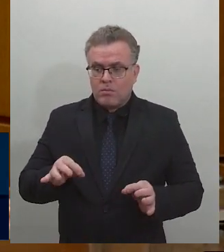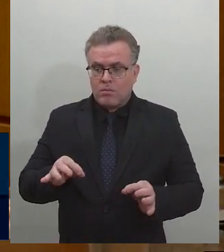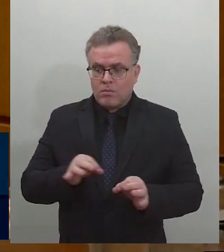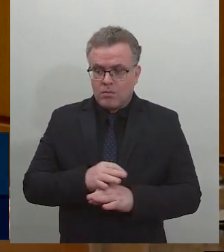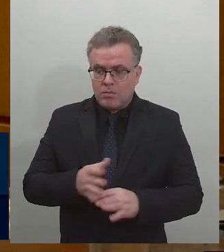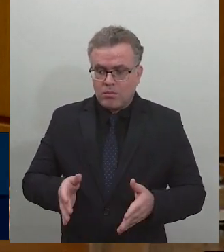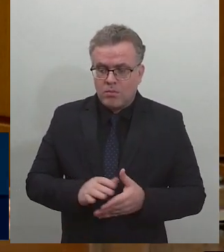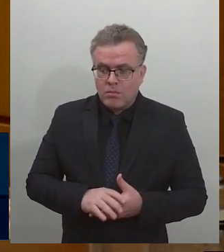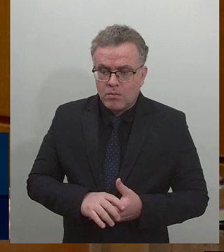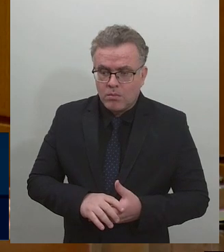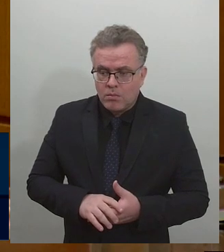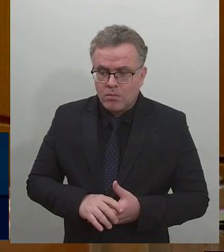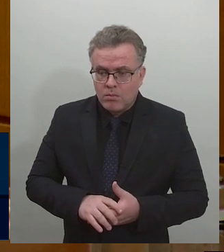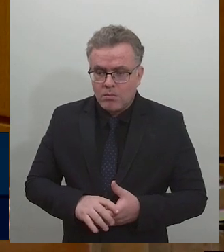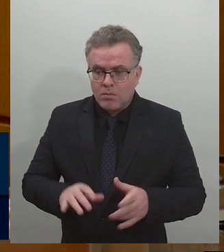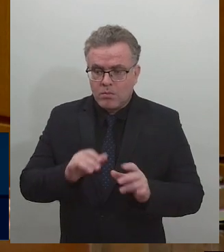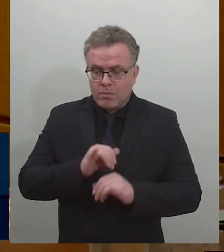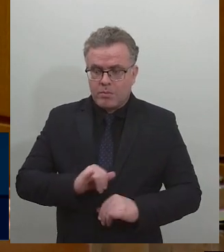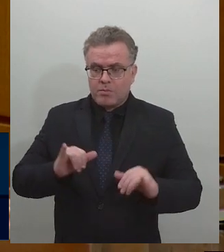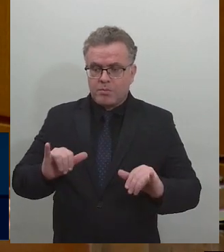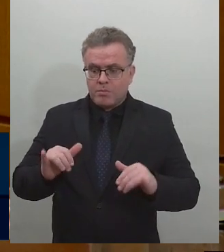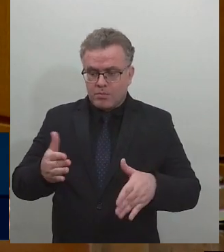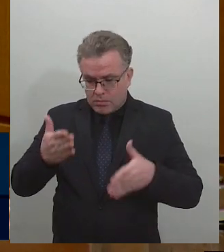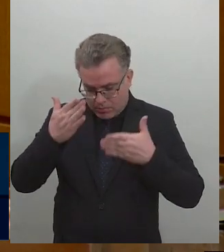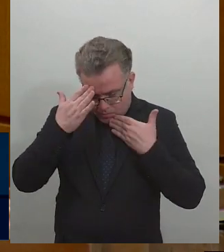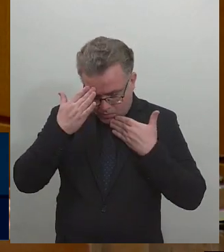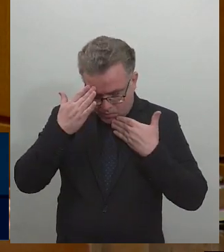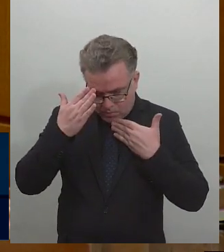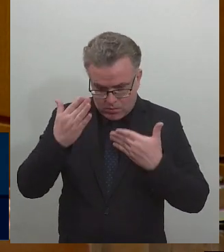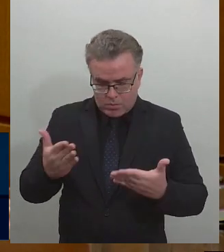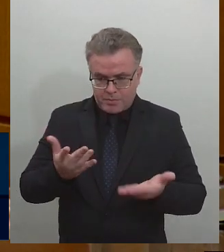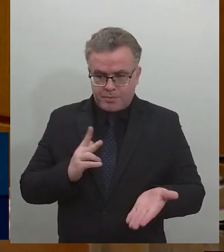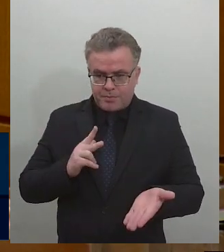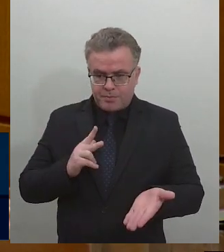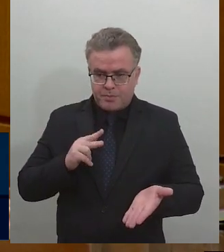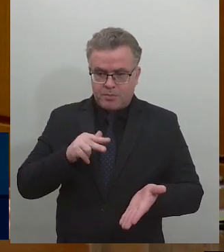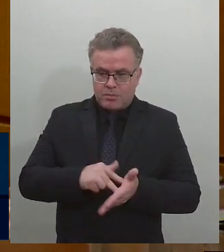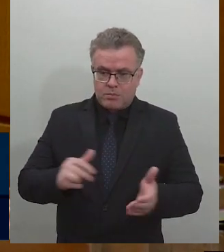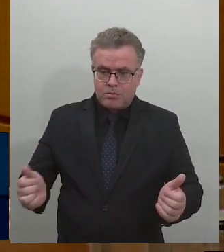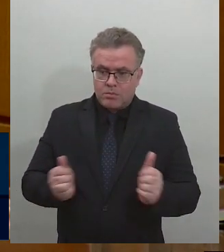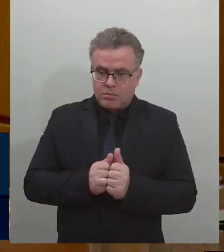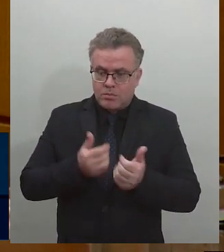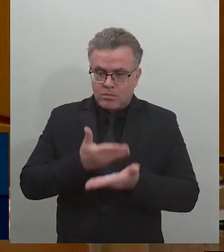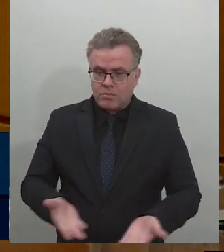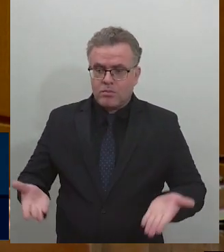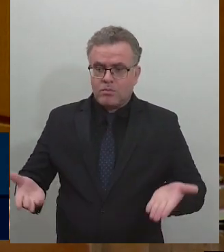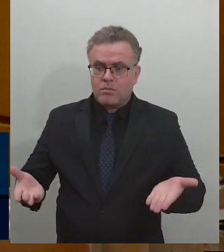gratidão de estar aqui ao lado de vocês nesse